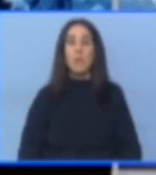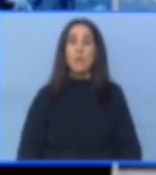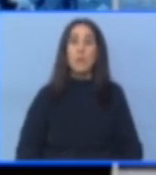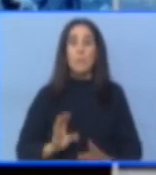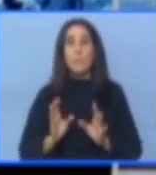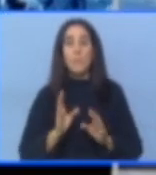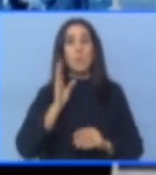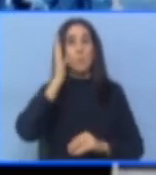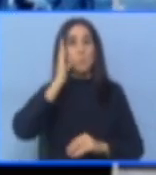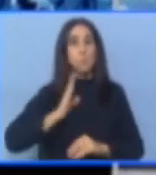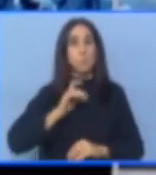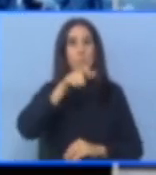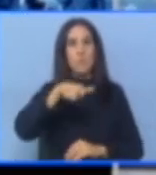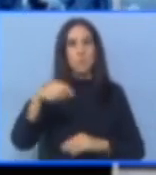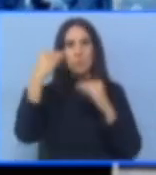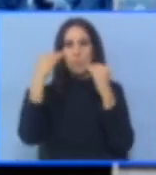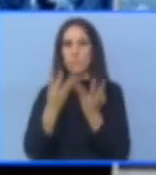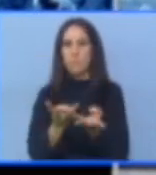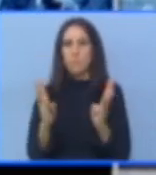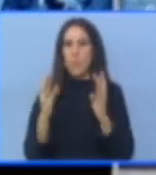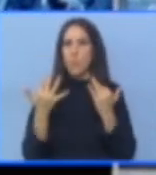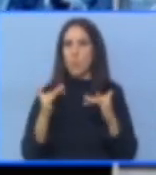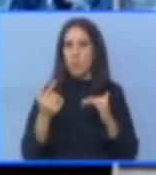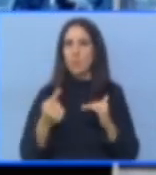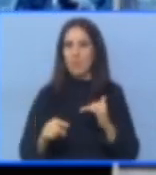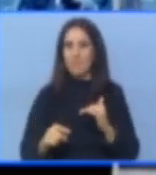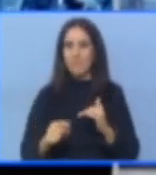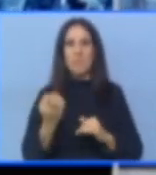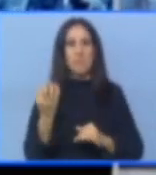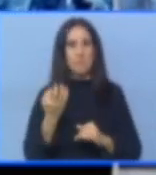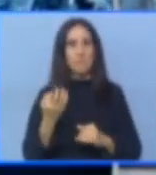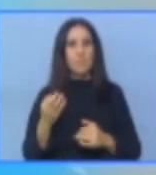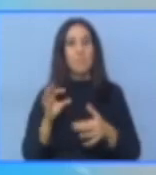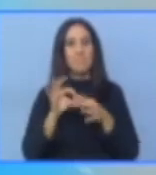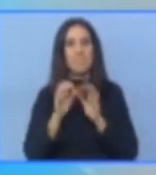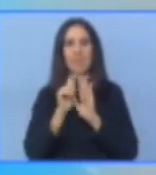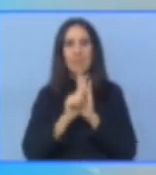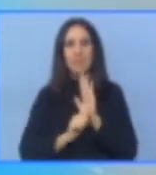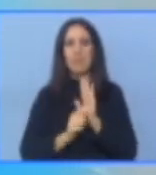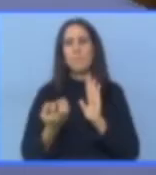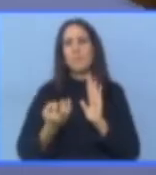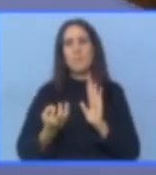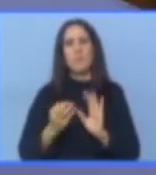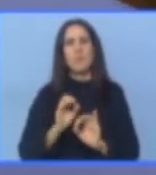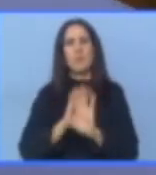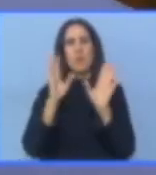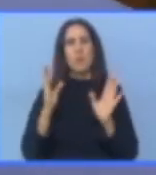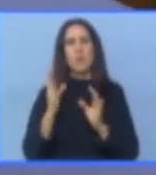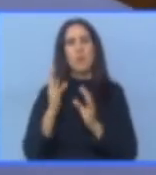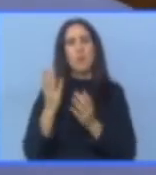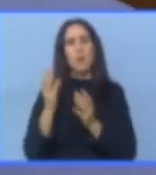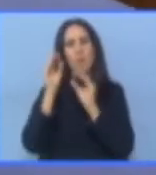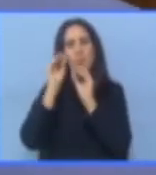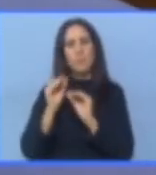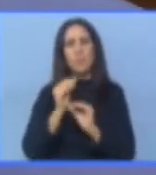Os militares têm hoje uma formação absolutamente extraordinária e também enquadram a ética, mas evidentemente que a nossa formação contínua ao longo